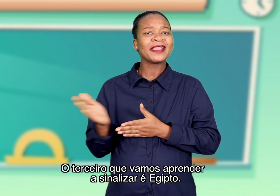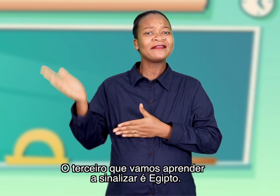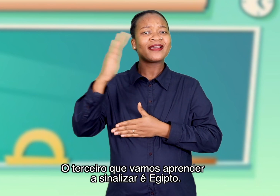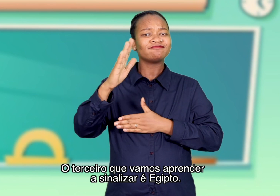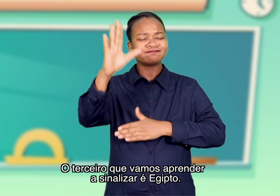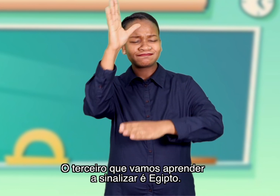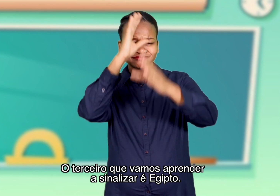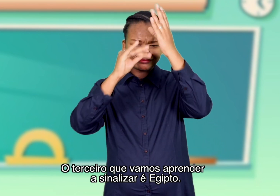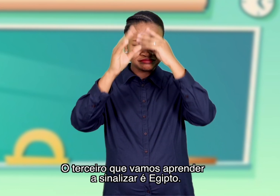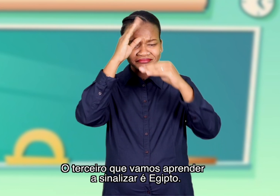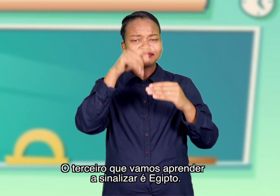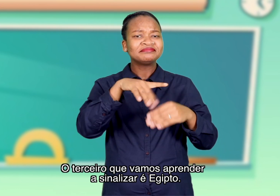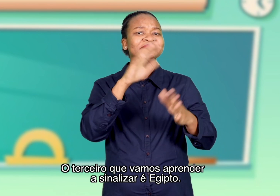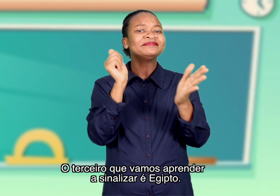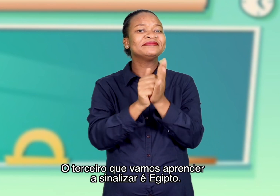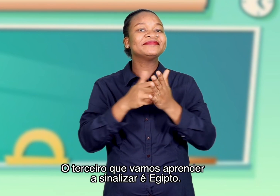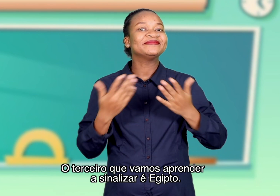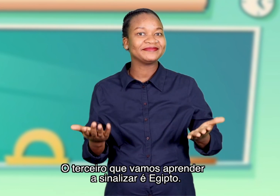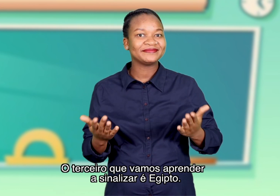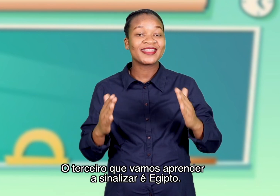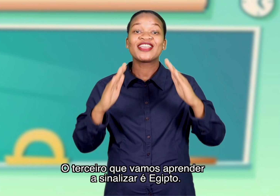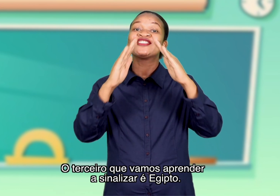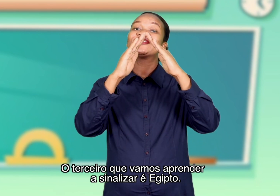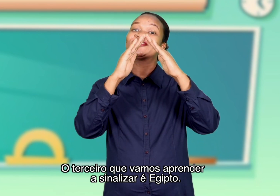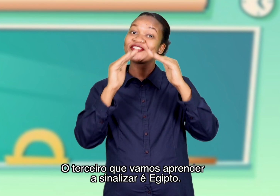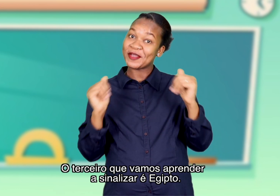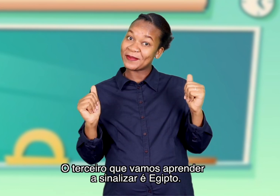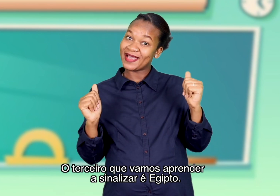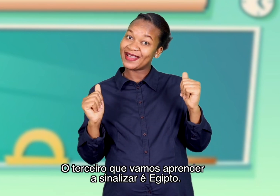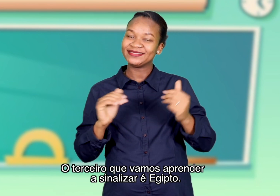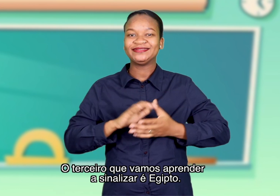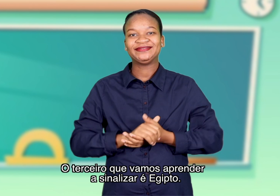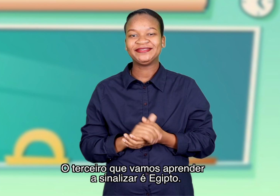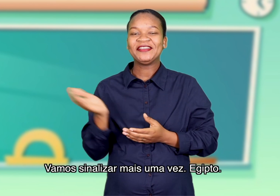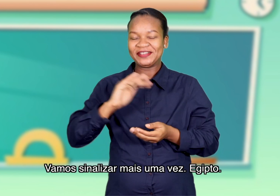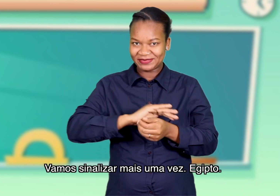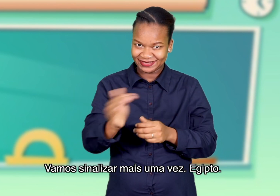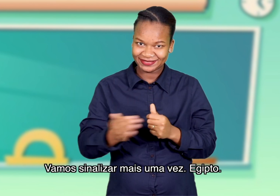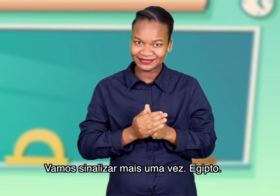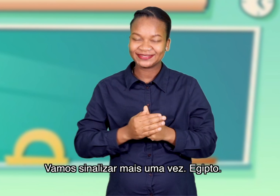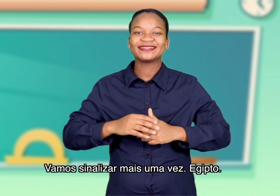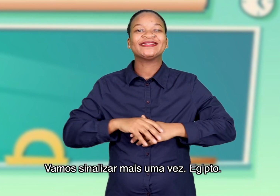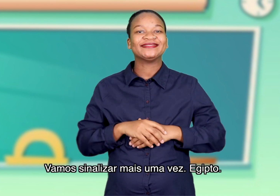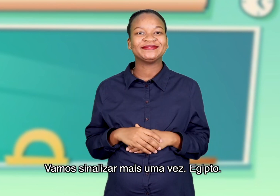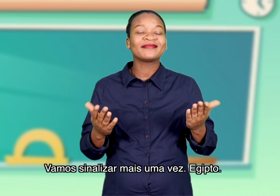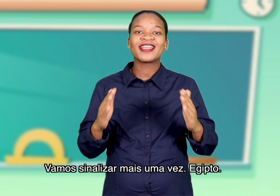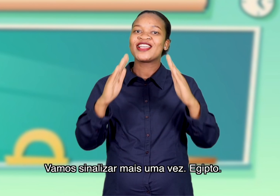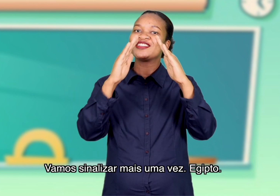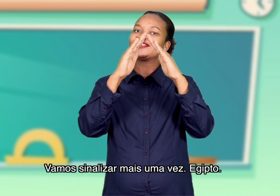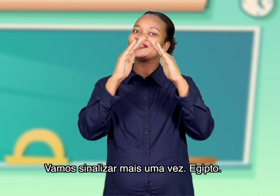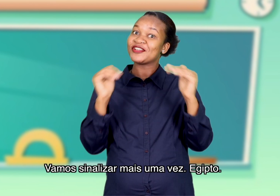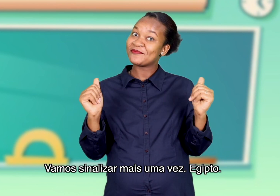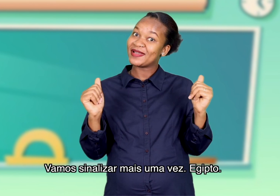O terceiro país que vamos aprender a sinalizar é Egito. Vamos sinalizar mais uma